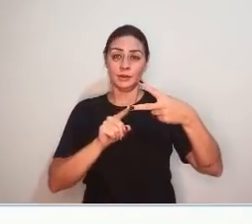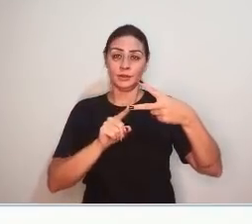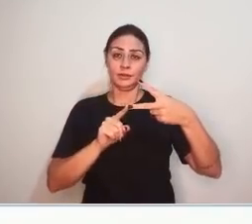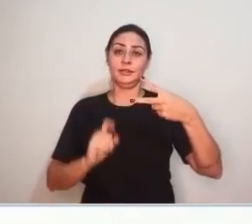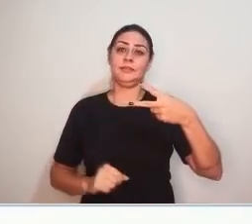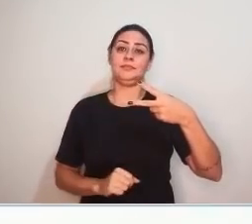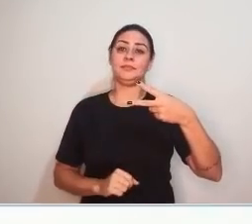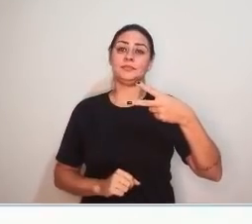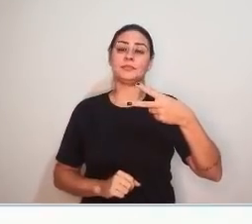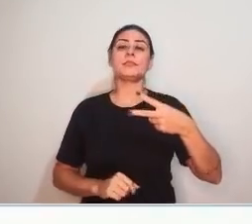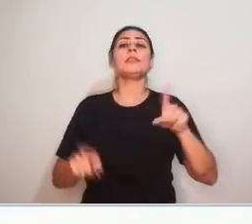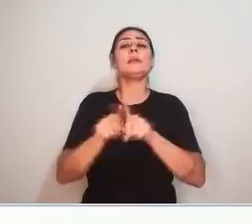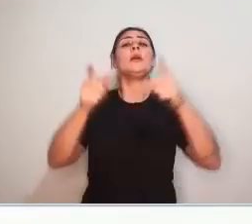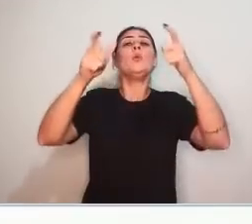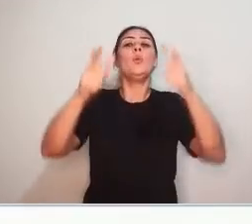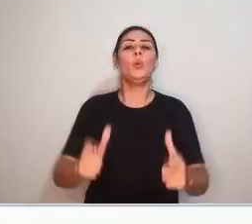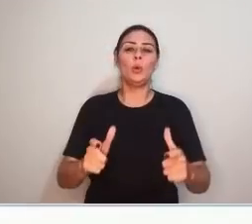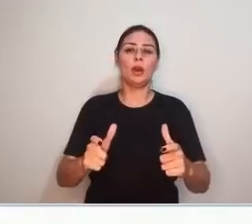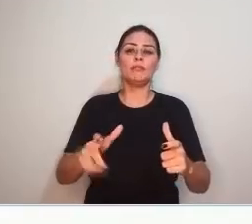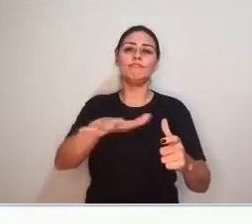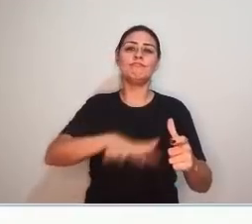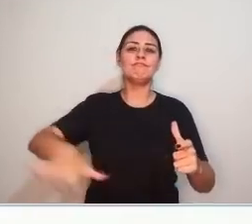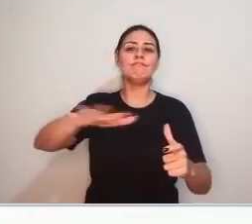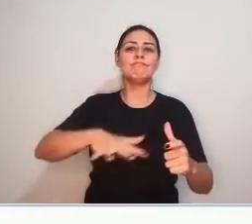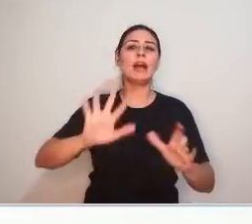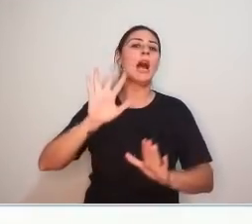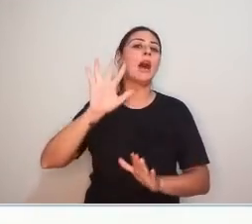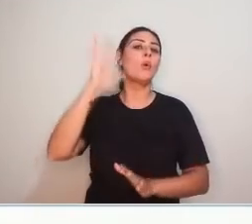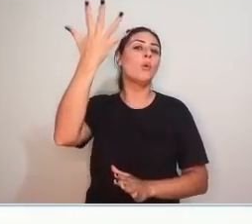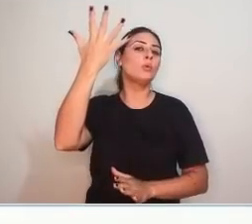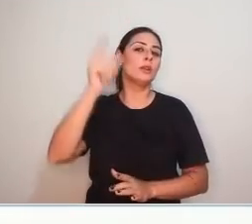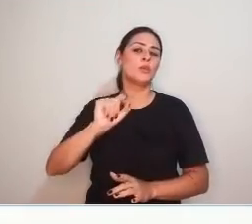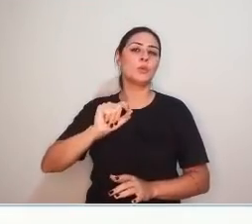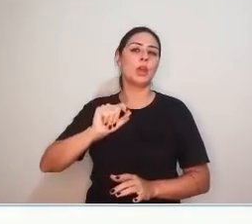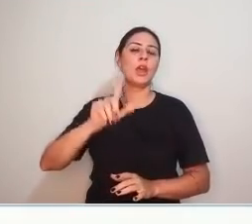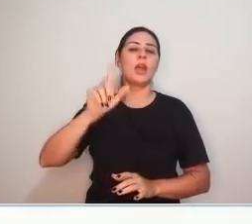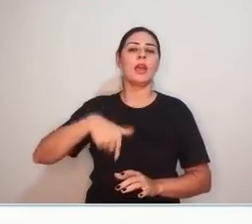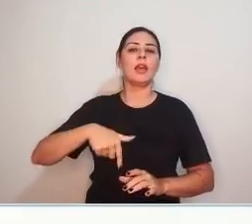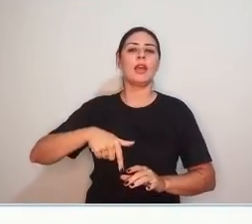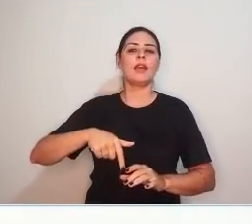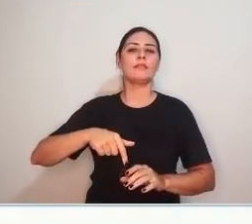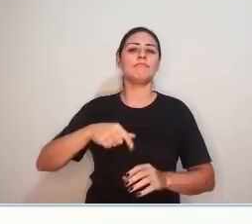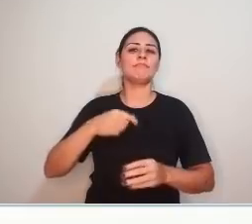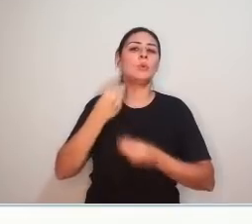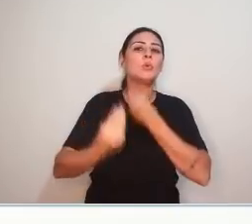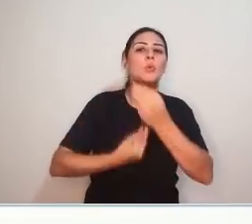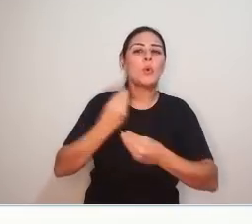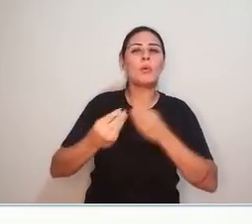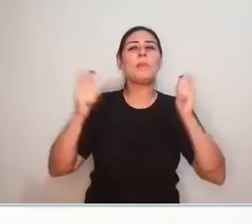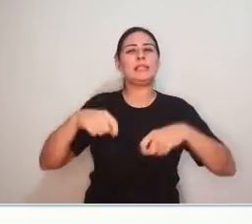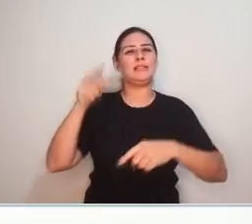Tá? Segundo, o local físico onde acontecerá o